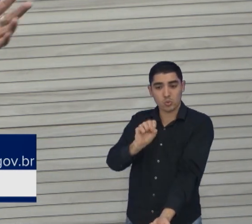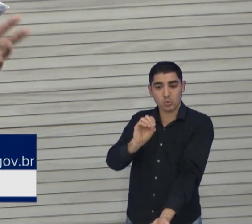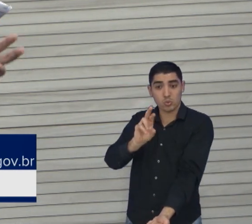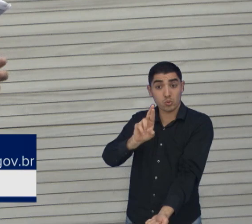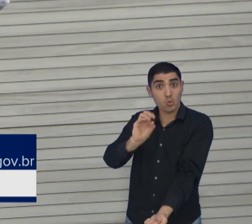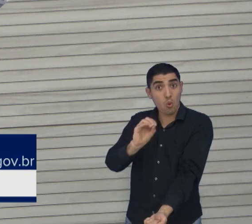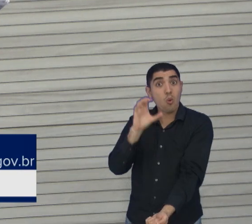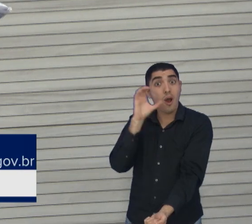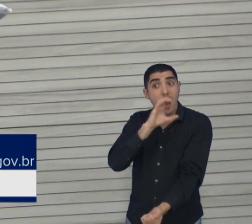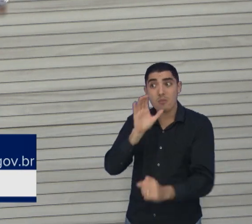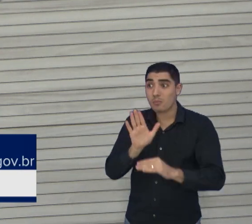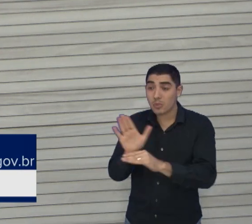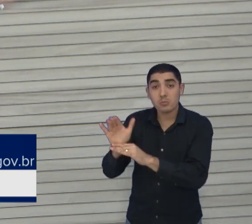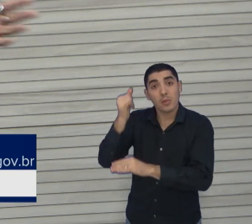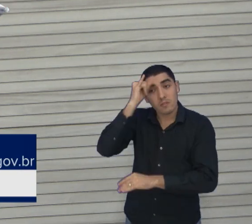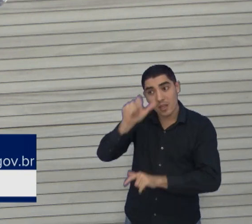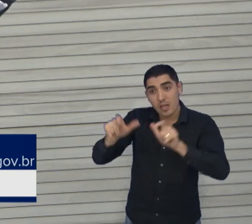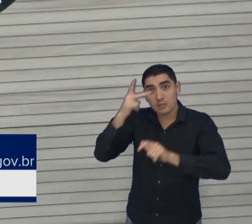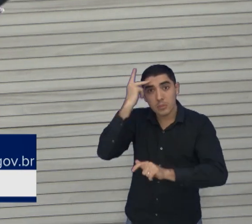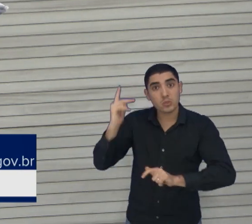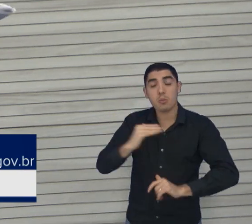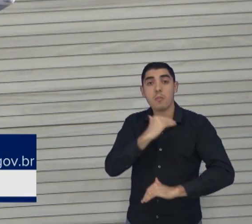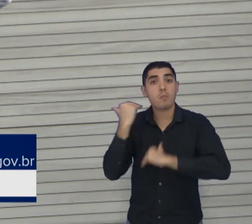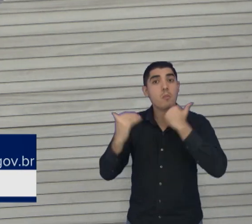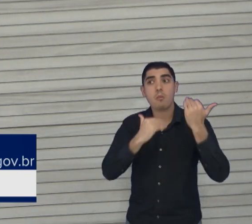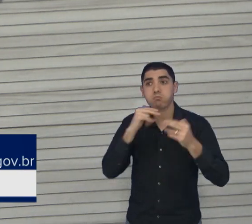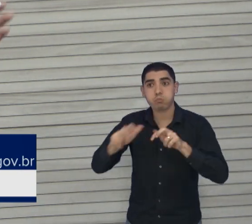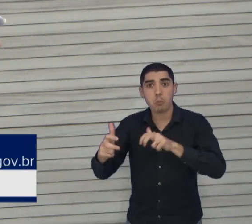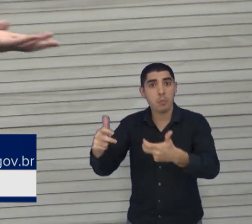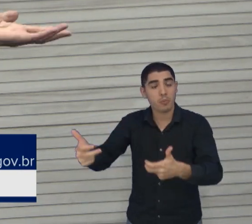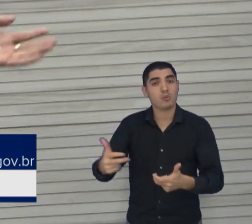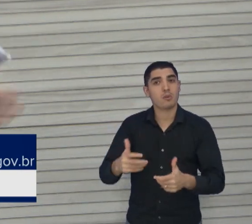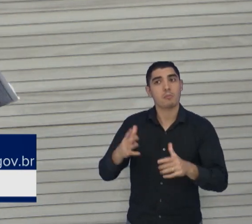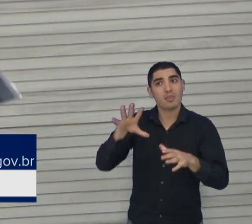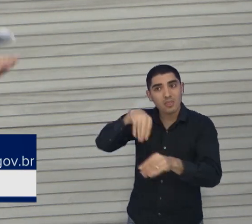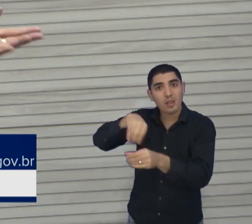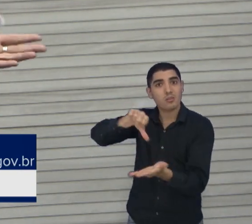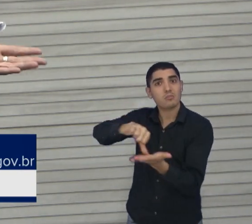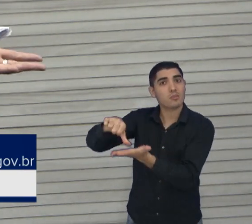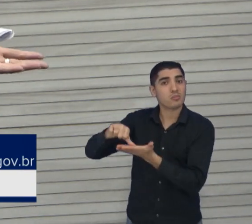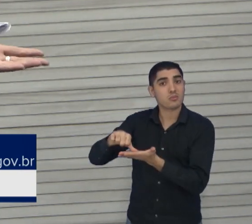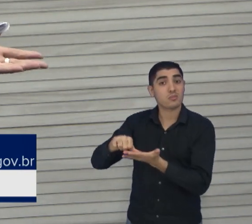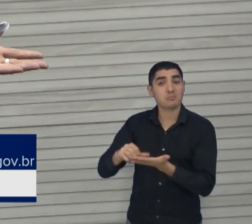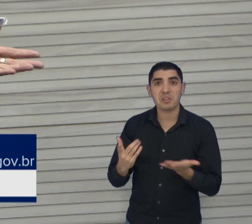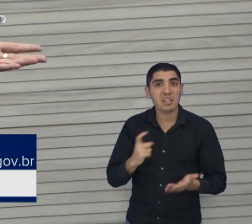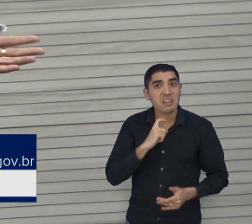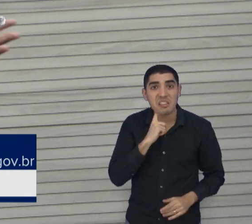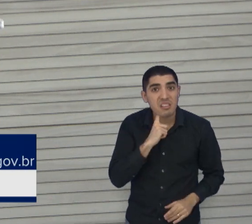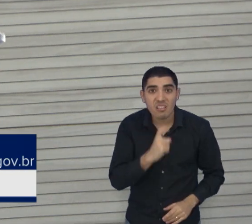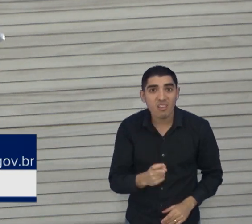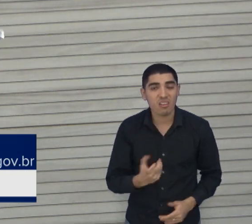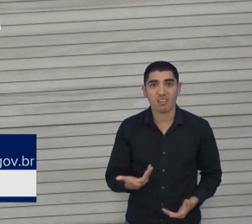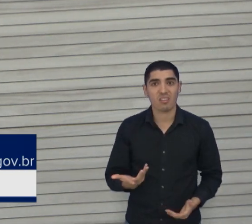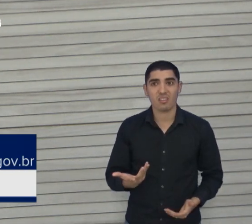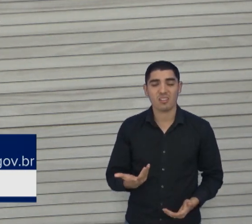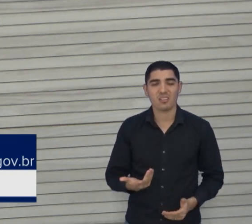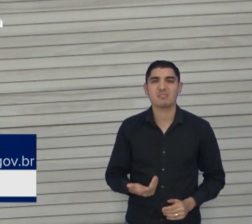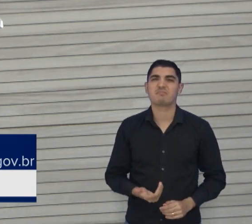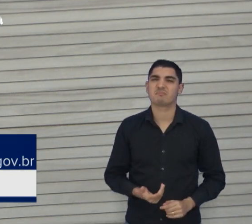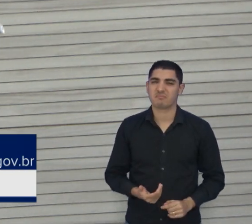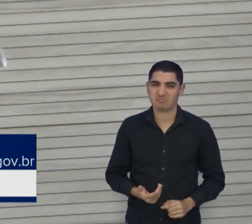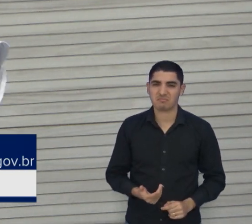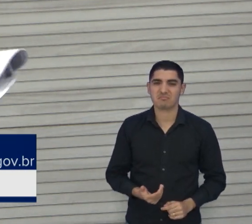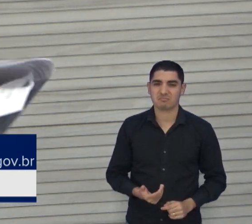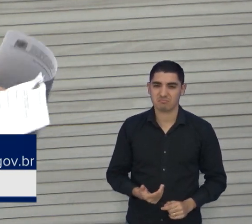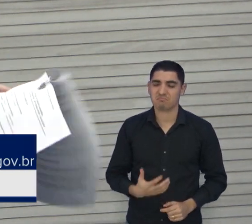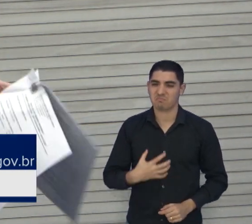resultado, menos risco de morte. Então, para disponibilizar nas unidades de saúde. Nem isso, gente. Olha,